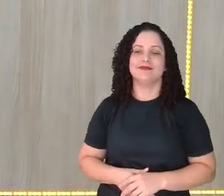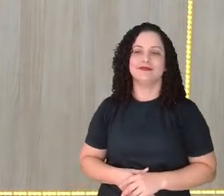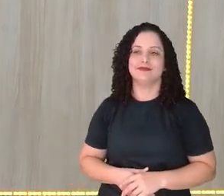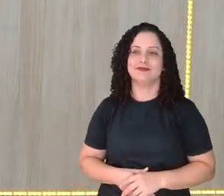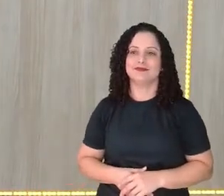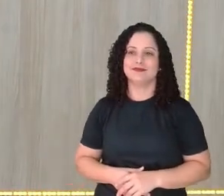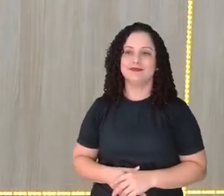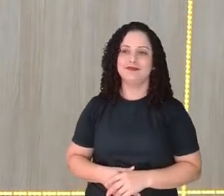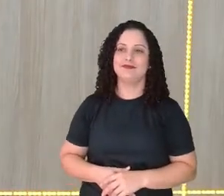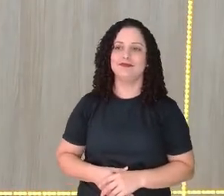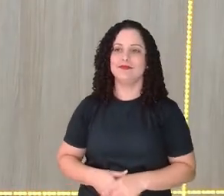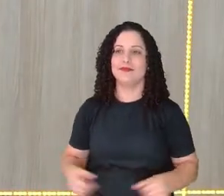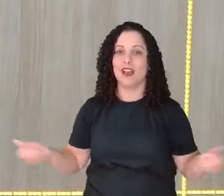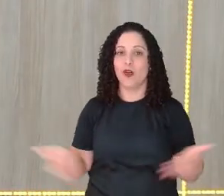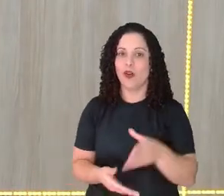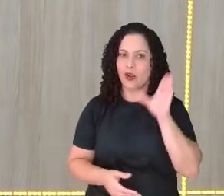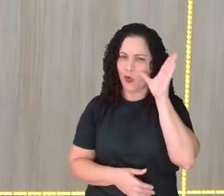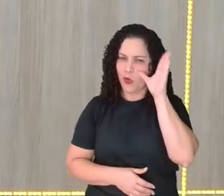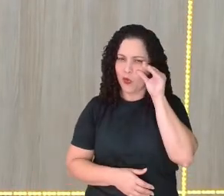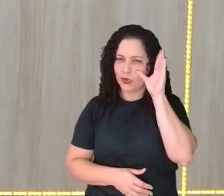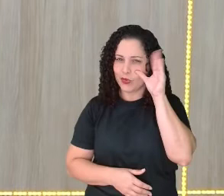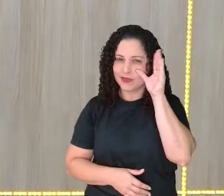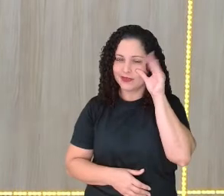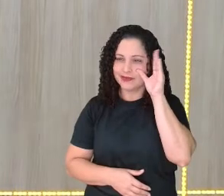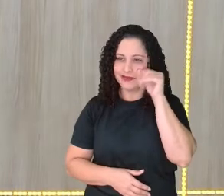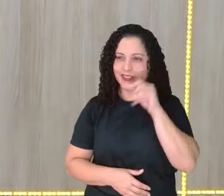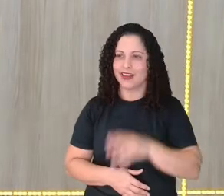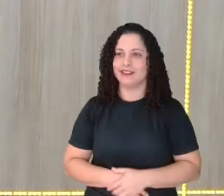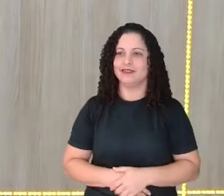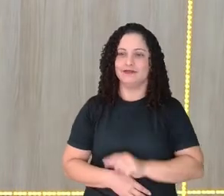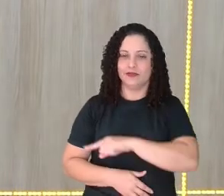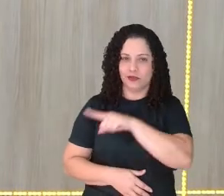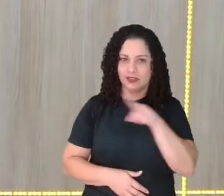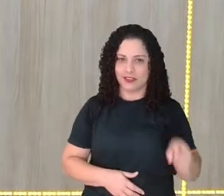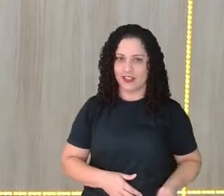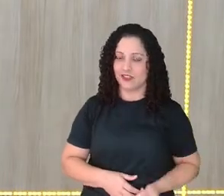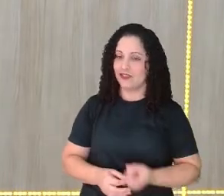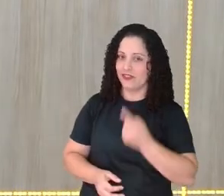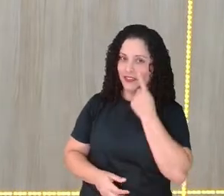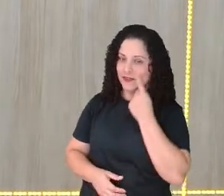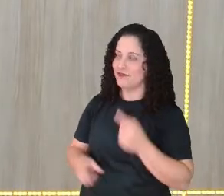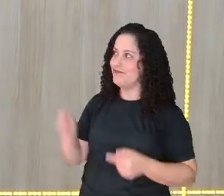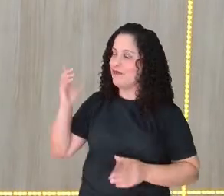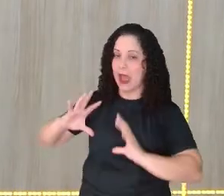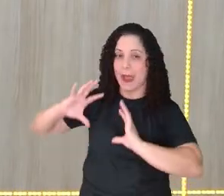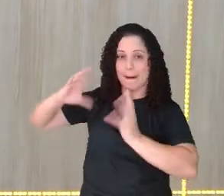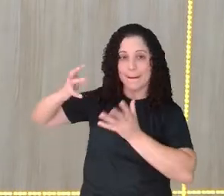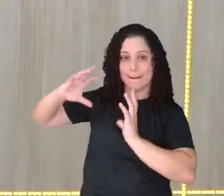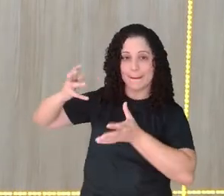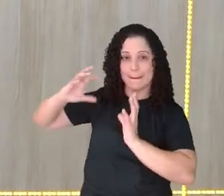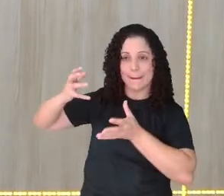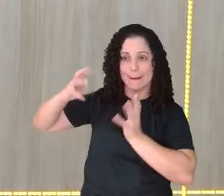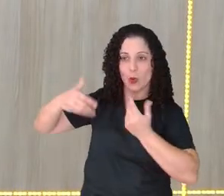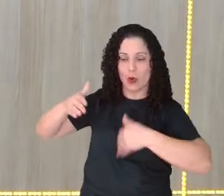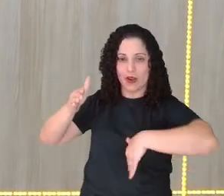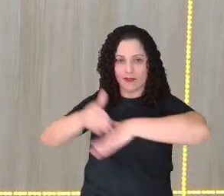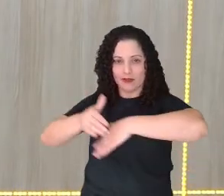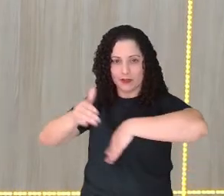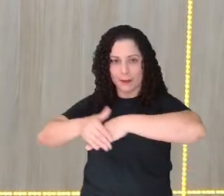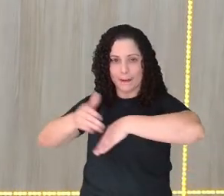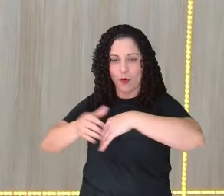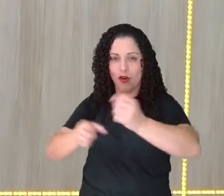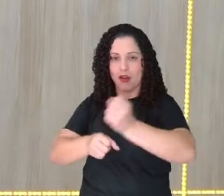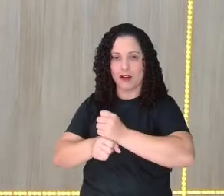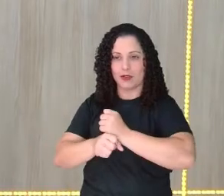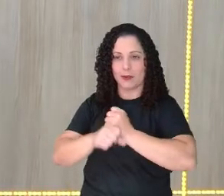círculo, beleza? Uma curiosidade que eu trouxe aqui para vocês é em relação à bola de futebol da Copa do Mundo de